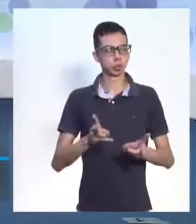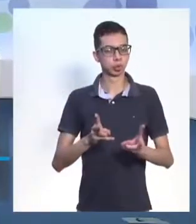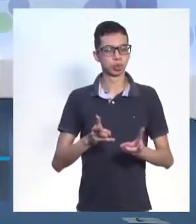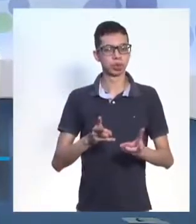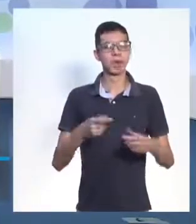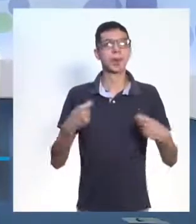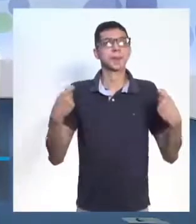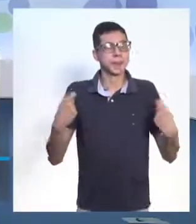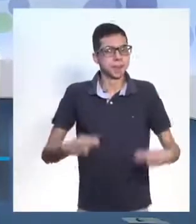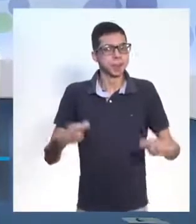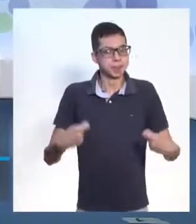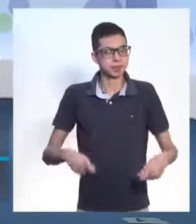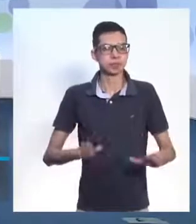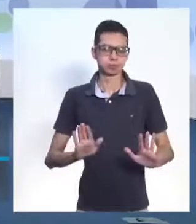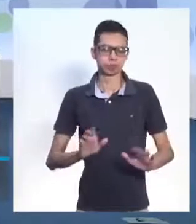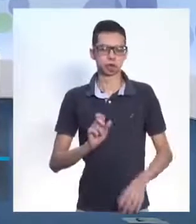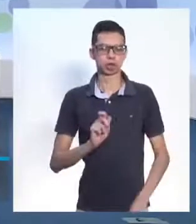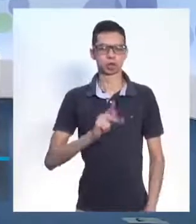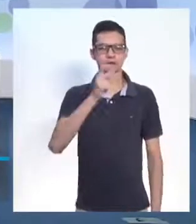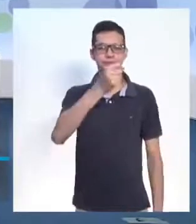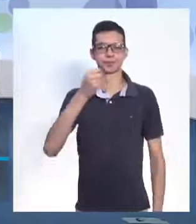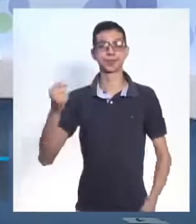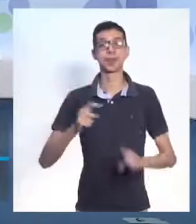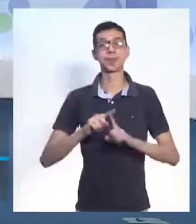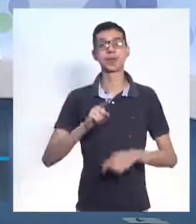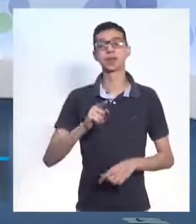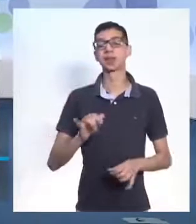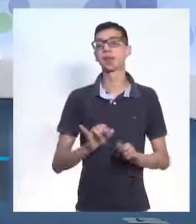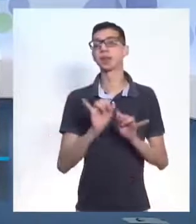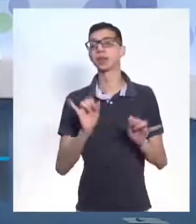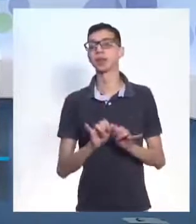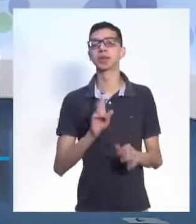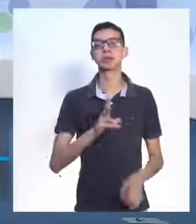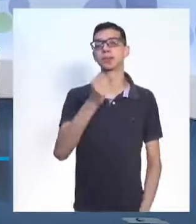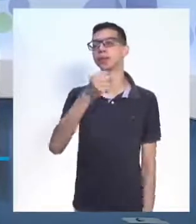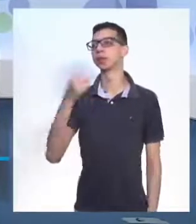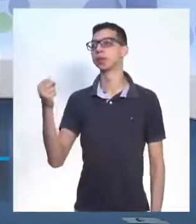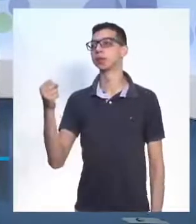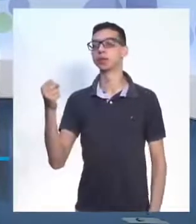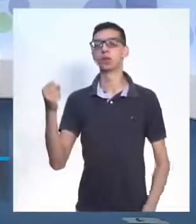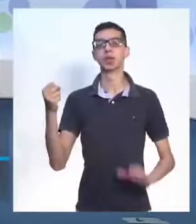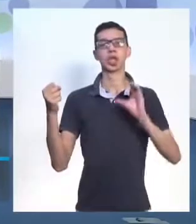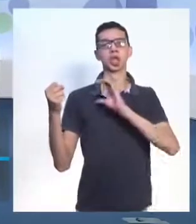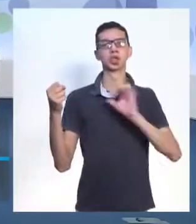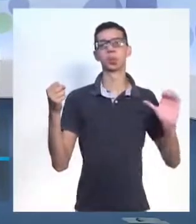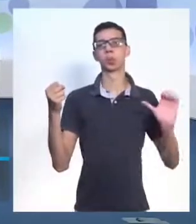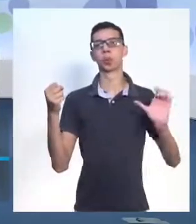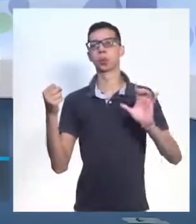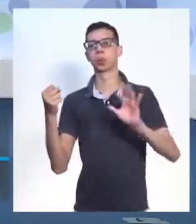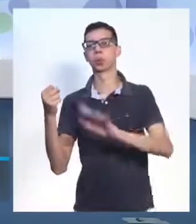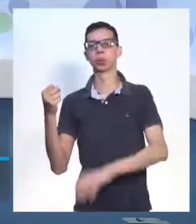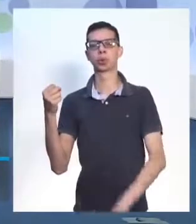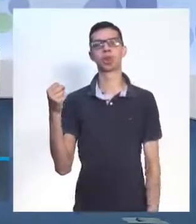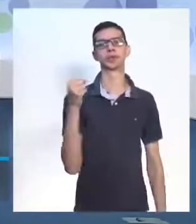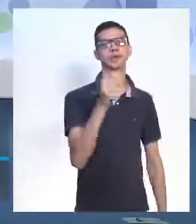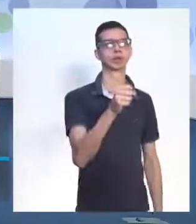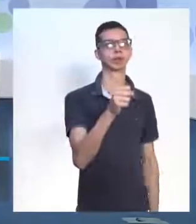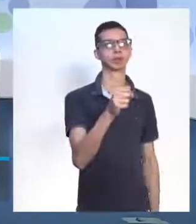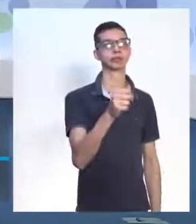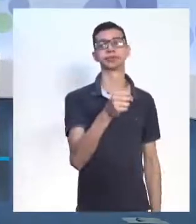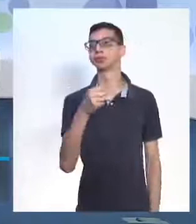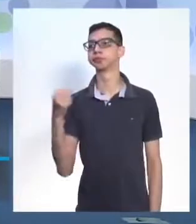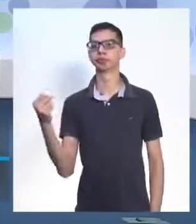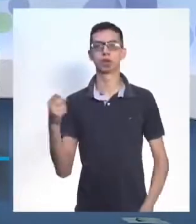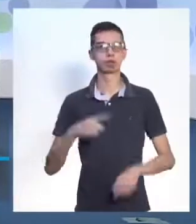aí toda vez que isso acontece, quanto mais você abre, né, a portinha lá do freezer, mais ele aquece, né? Então o ideal é abrir